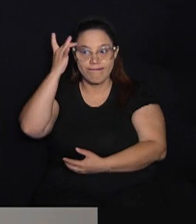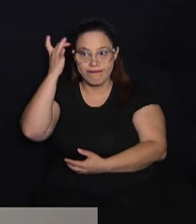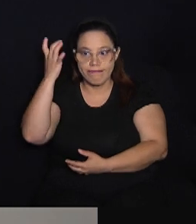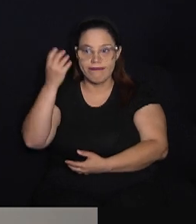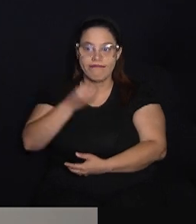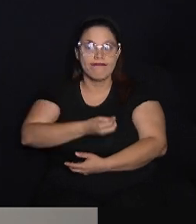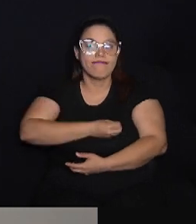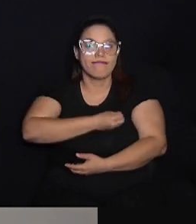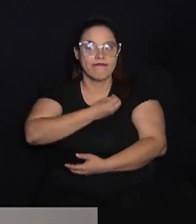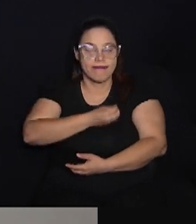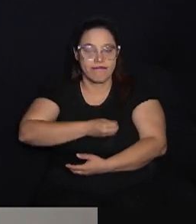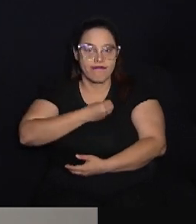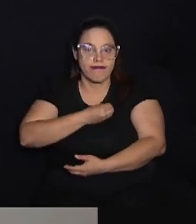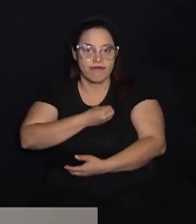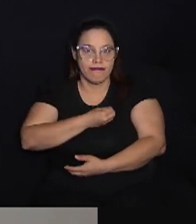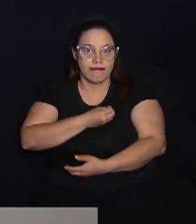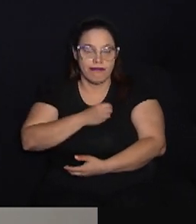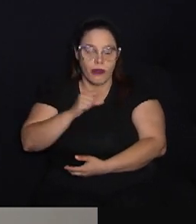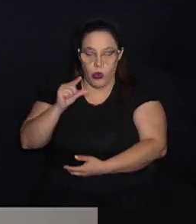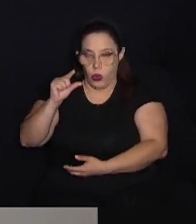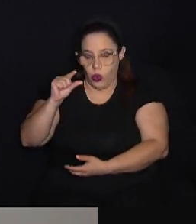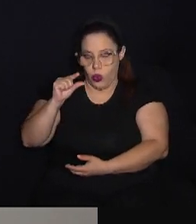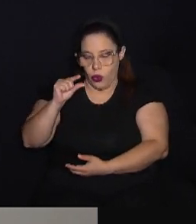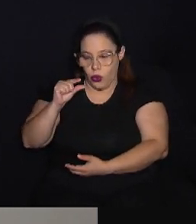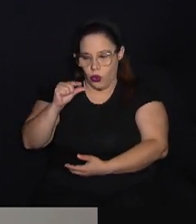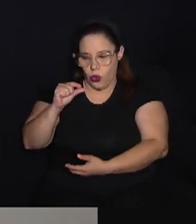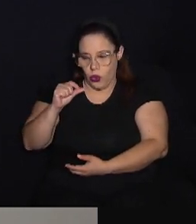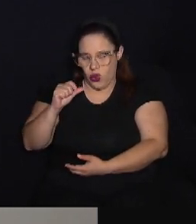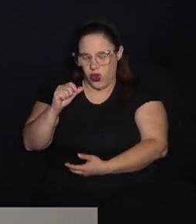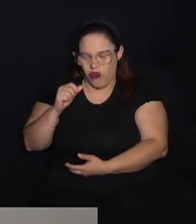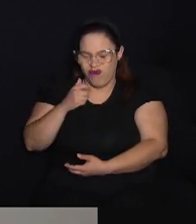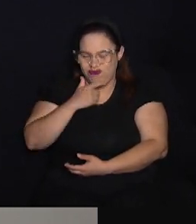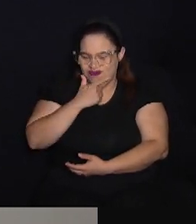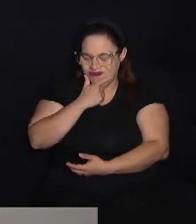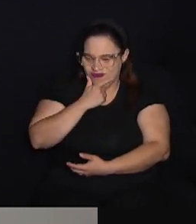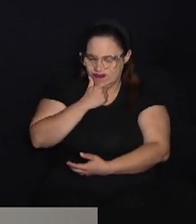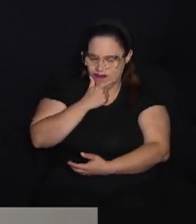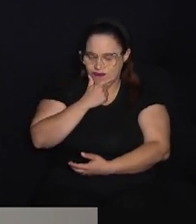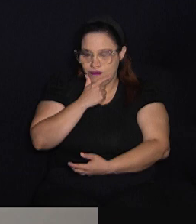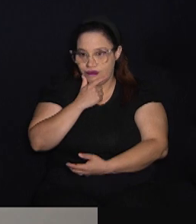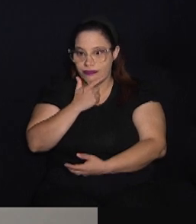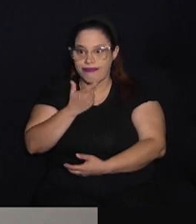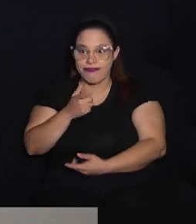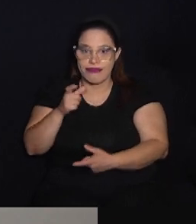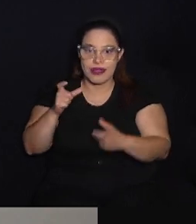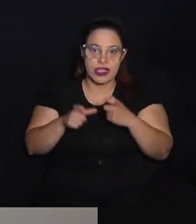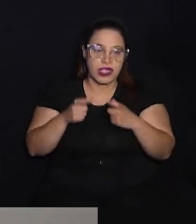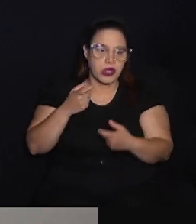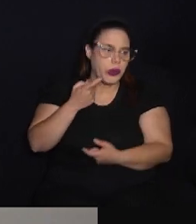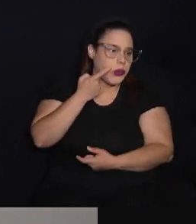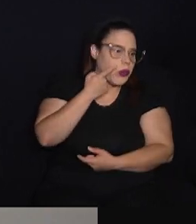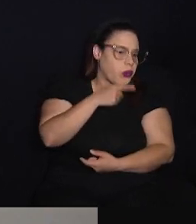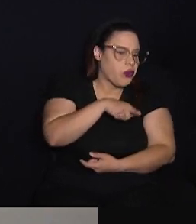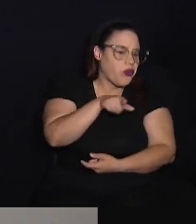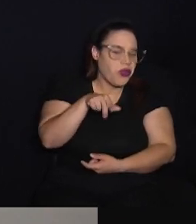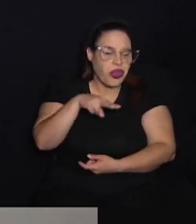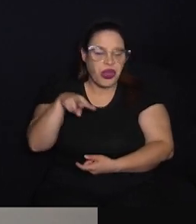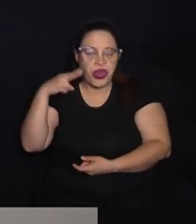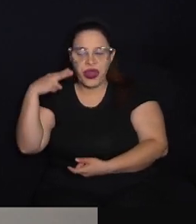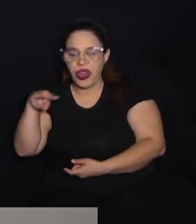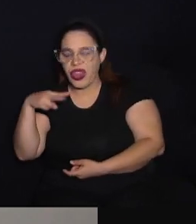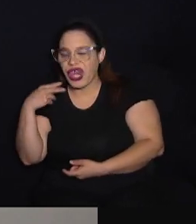vida do paciente e minimizam esses estragos, assim, das pessoas ficarem olhando, das pessoas